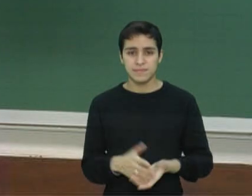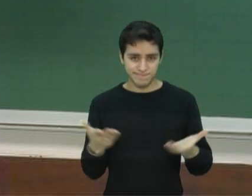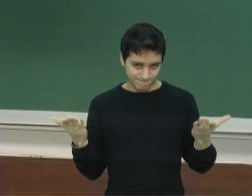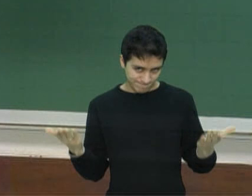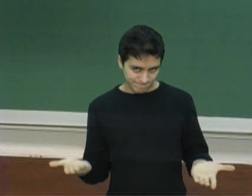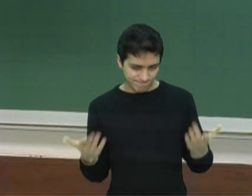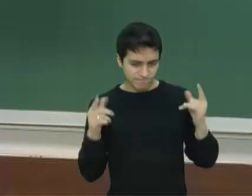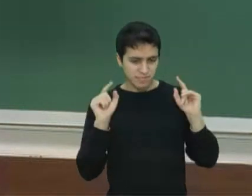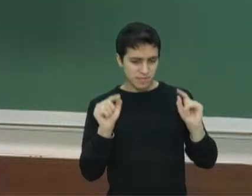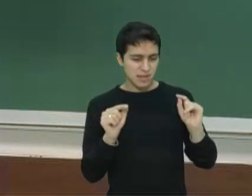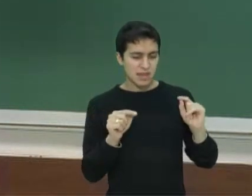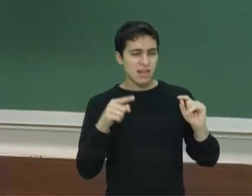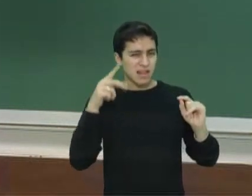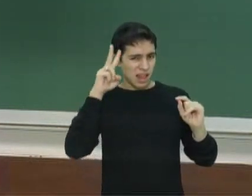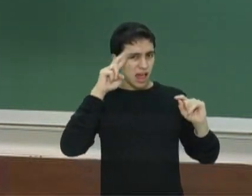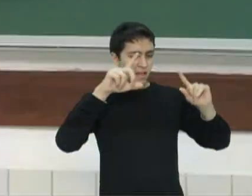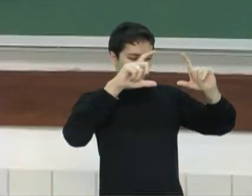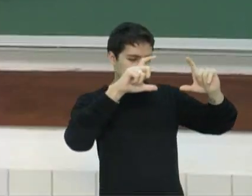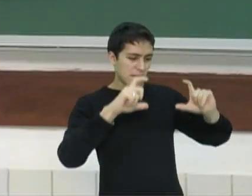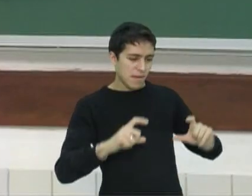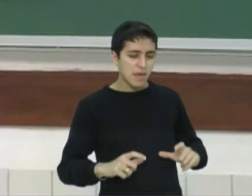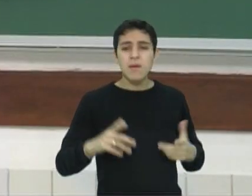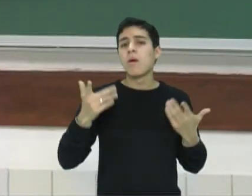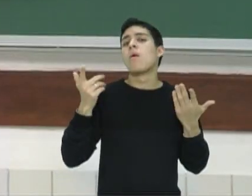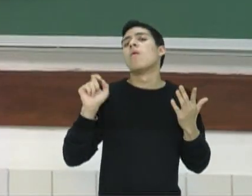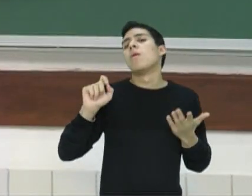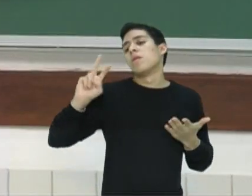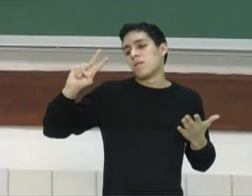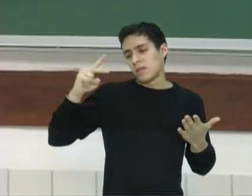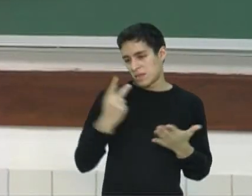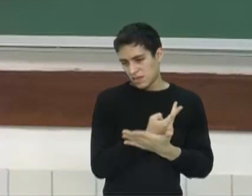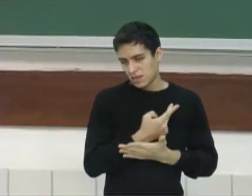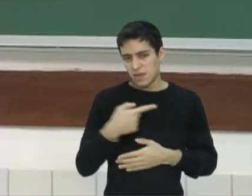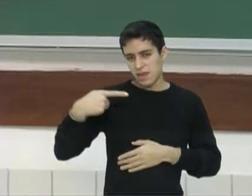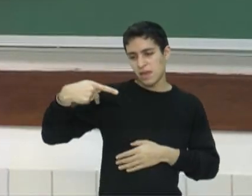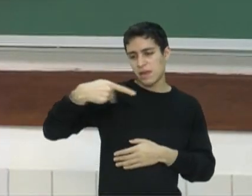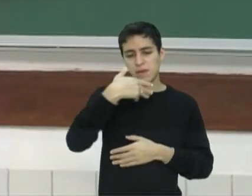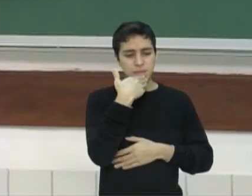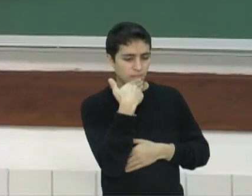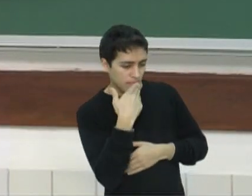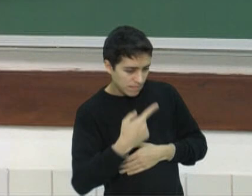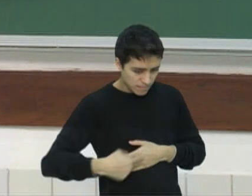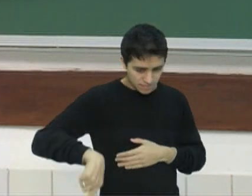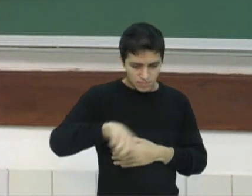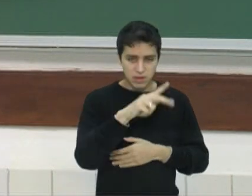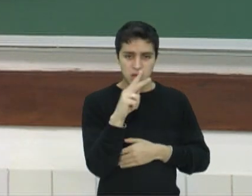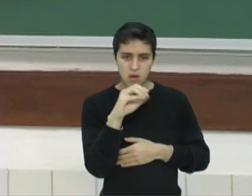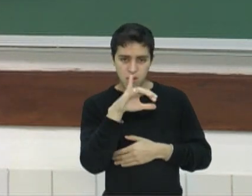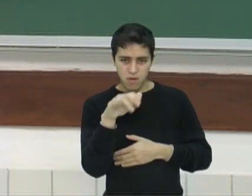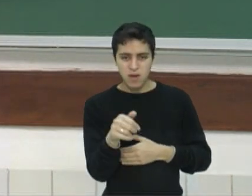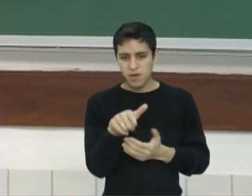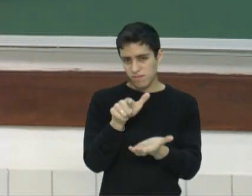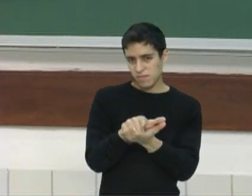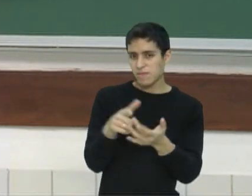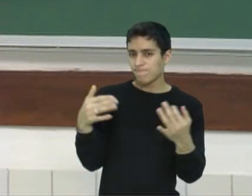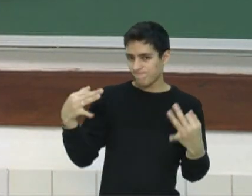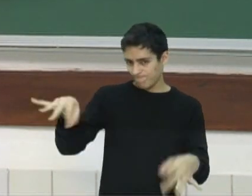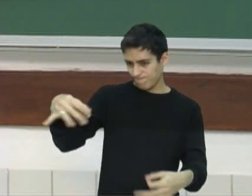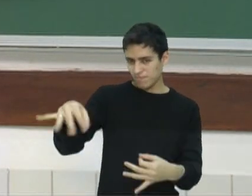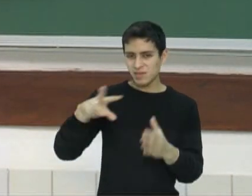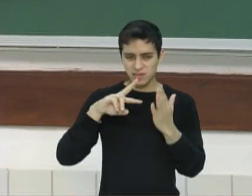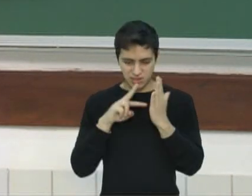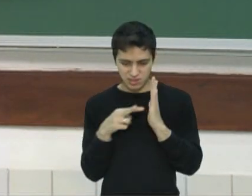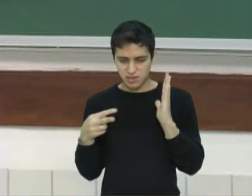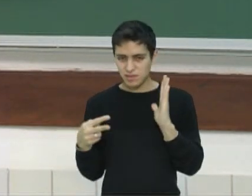na nossa historieta, o que aconteceu? A professora estava se referindo à hoja de papel, né, que é o